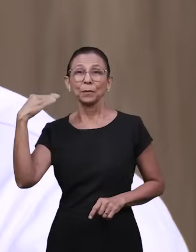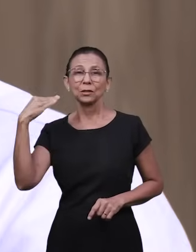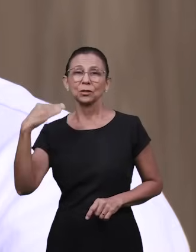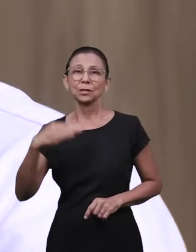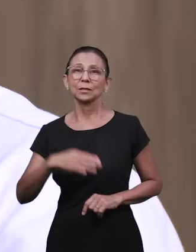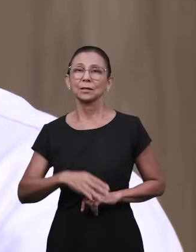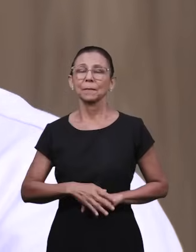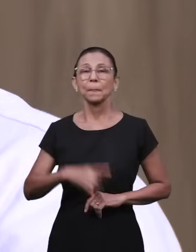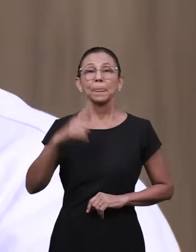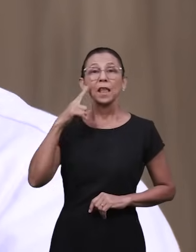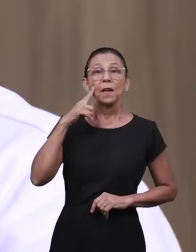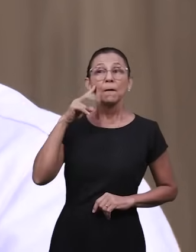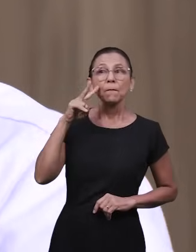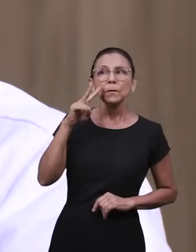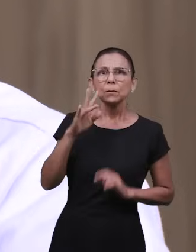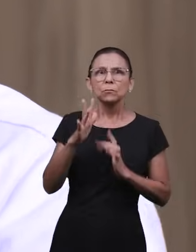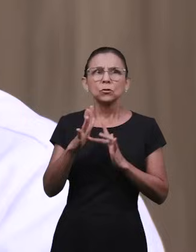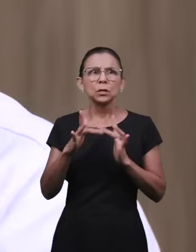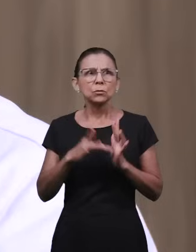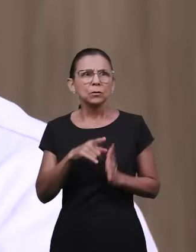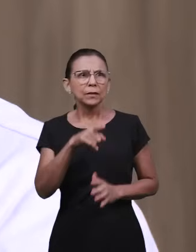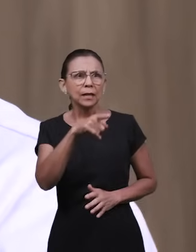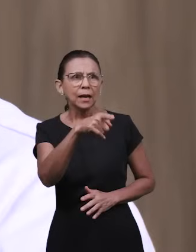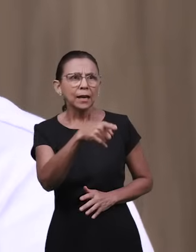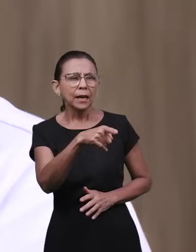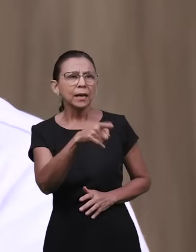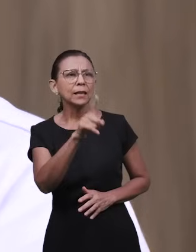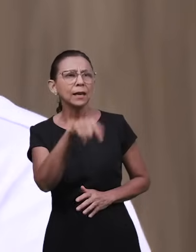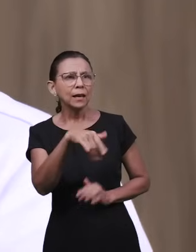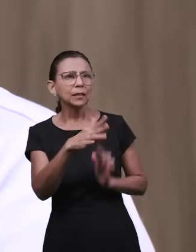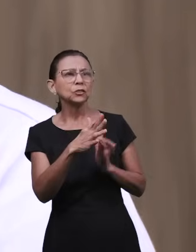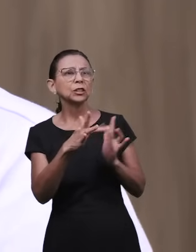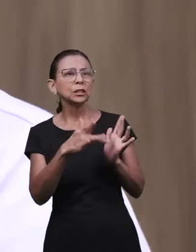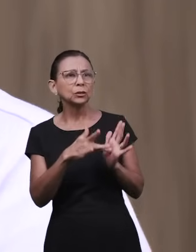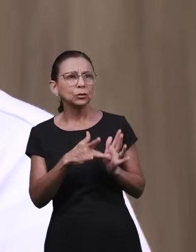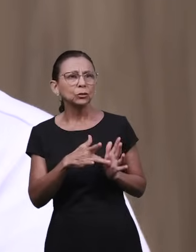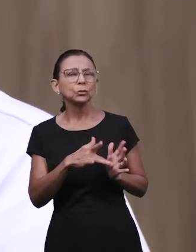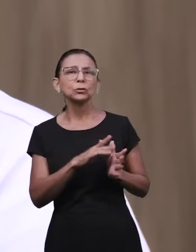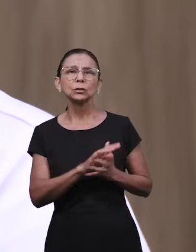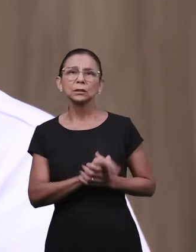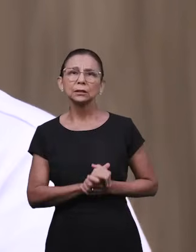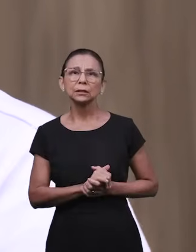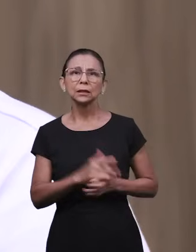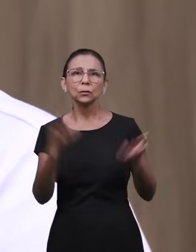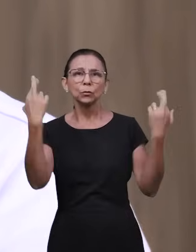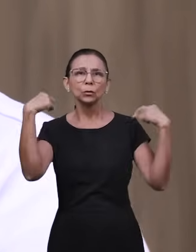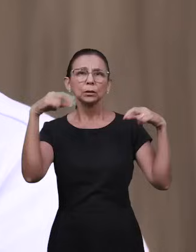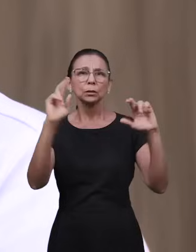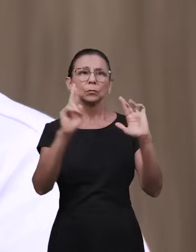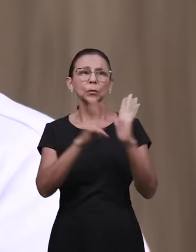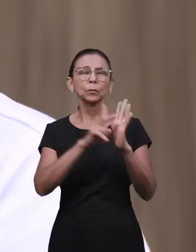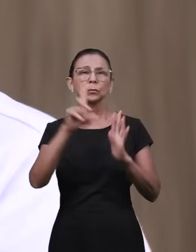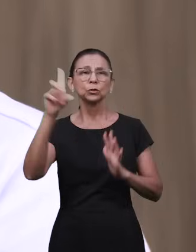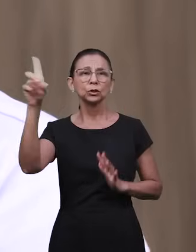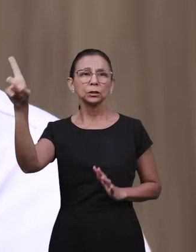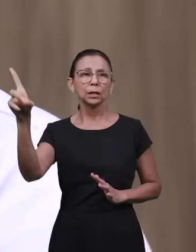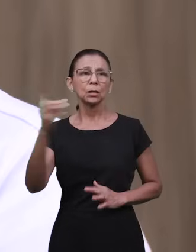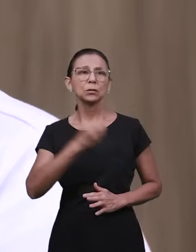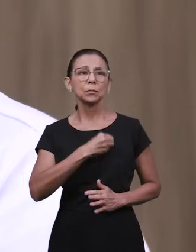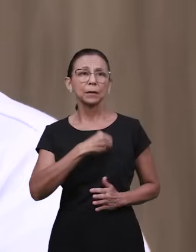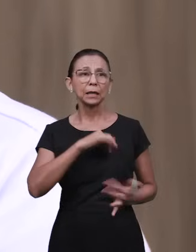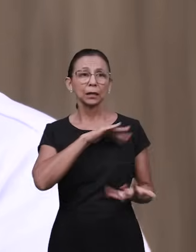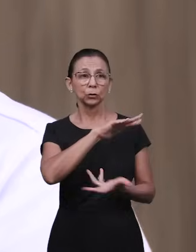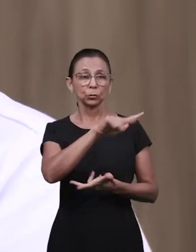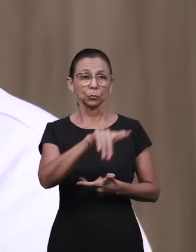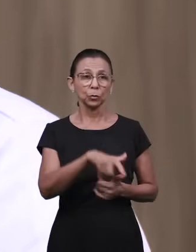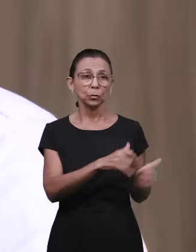o pecado do mundo. Então, é um sacrifício definitivo. Podemos até nos lembrar